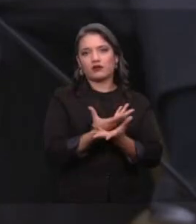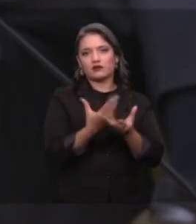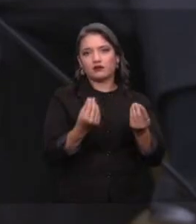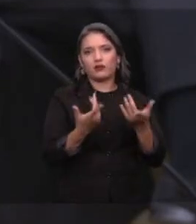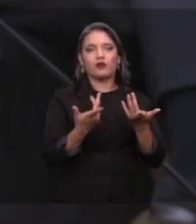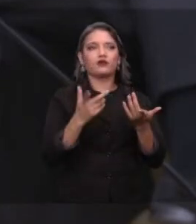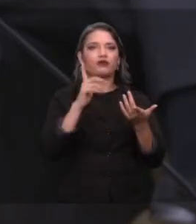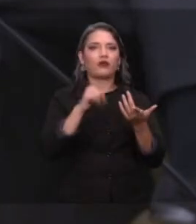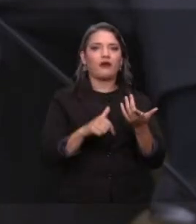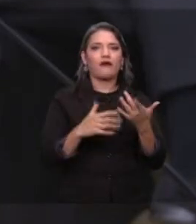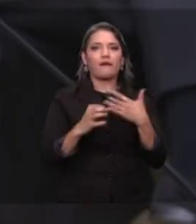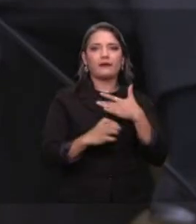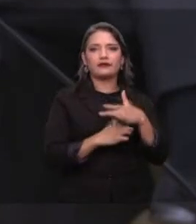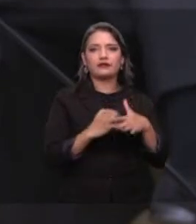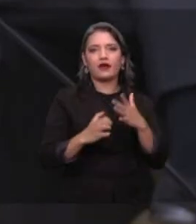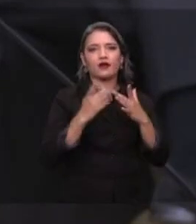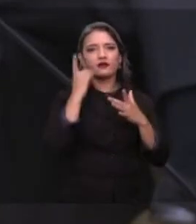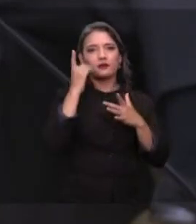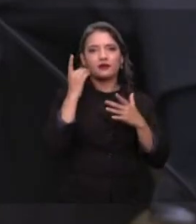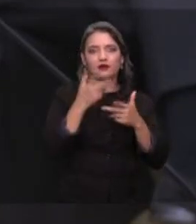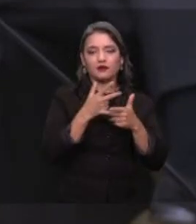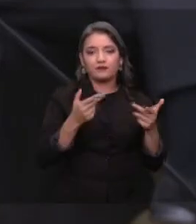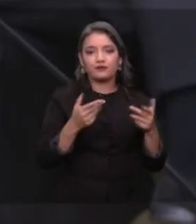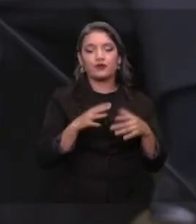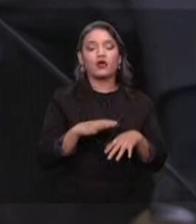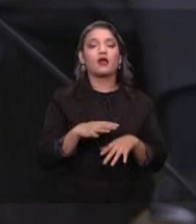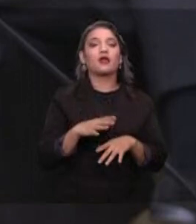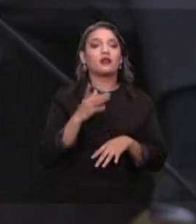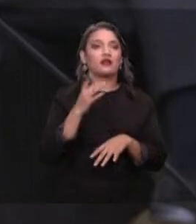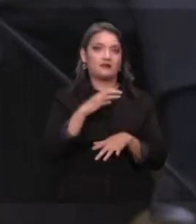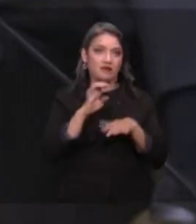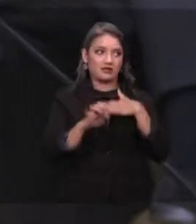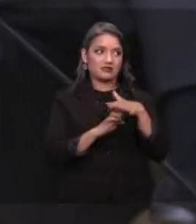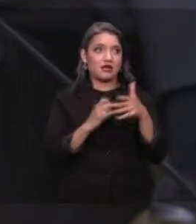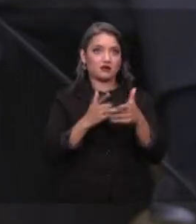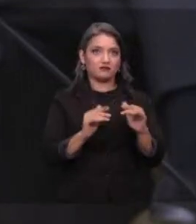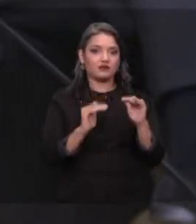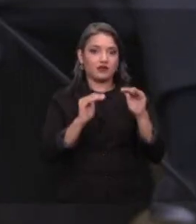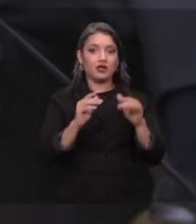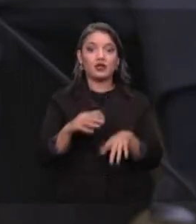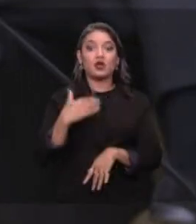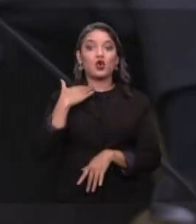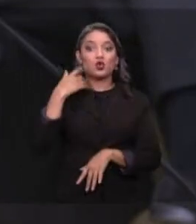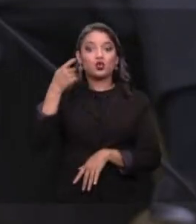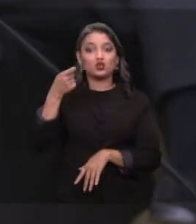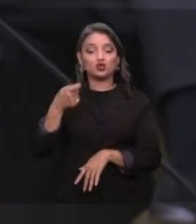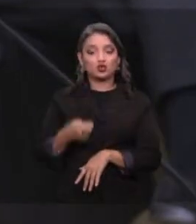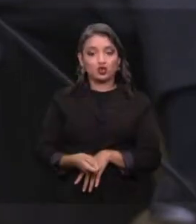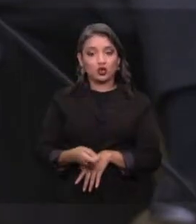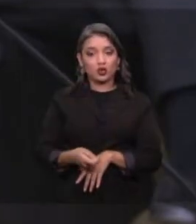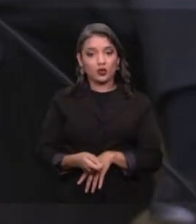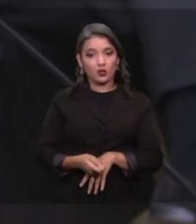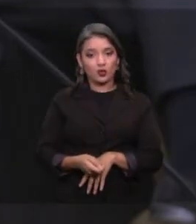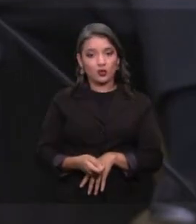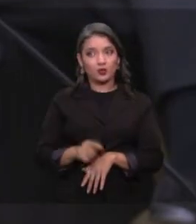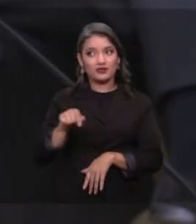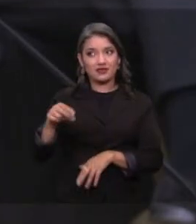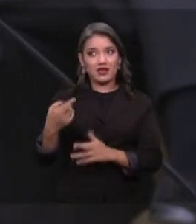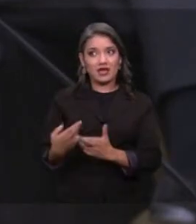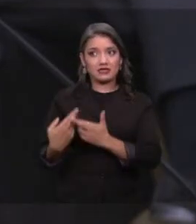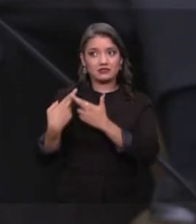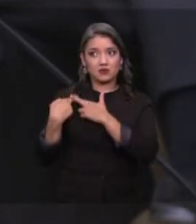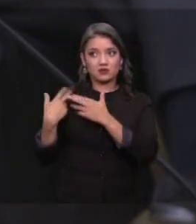juiz responsável pela instrução não acompanha o desenvolvimento das investigações e, portanto, ele fica